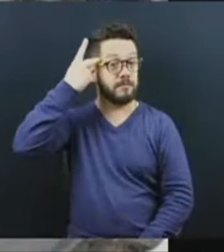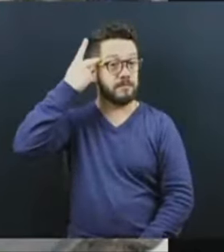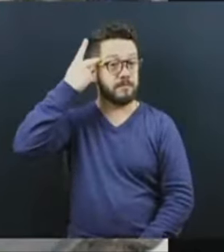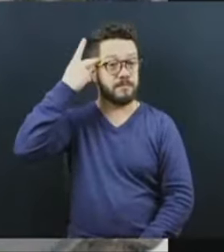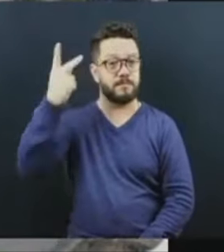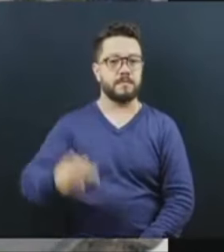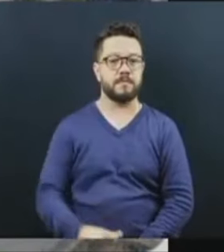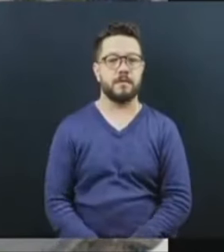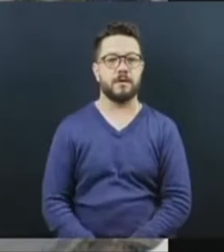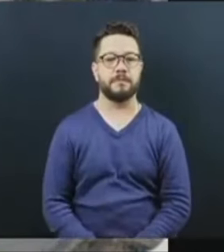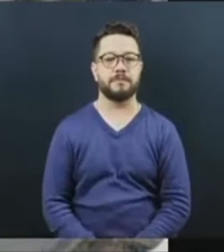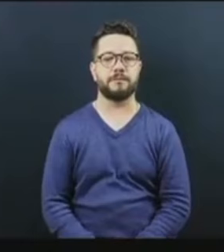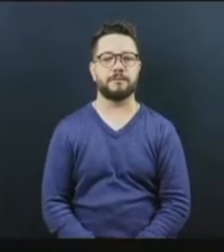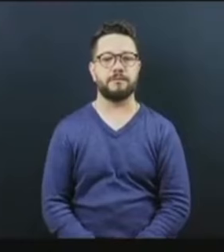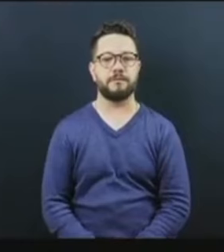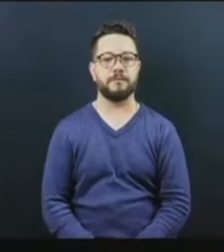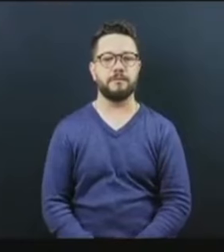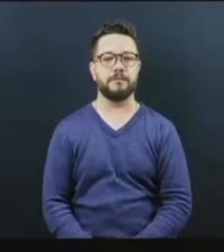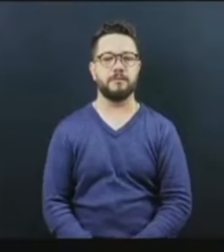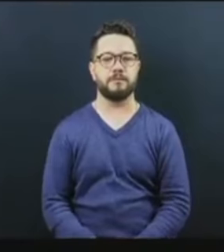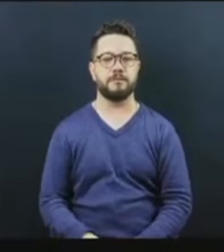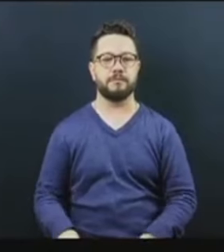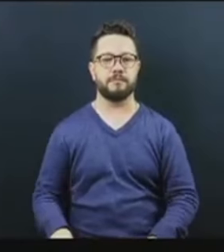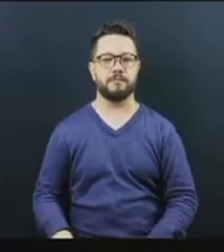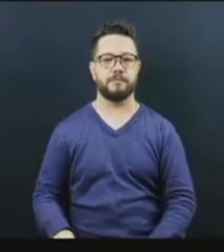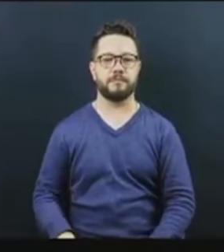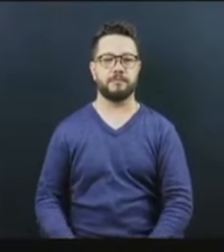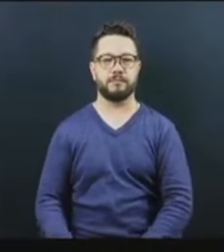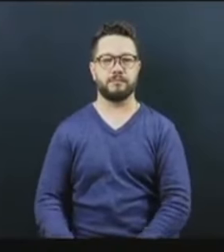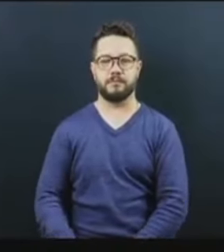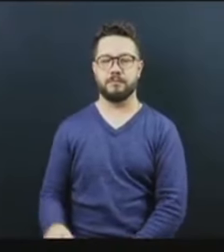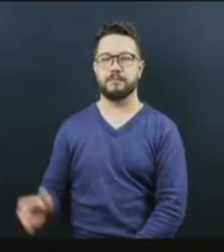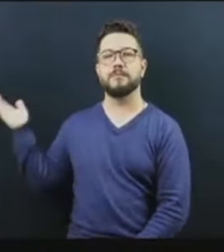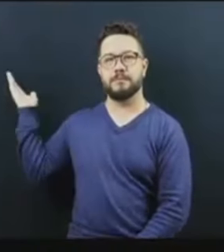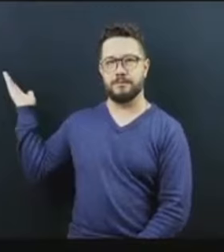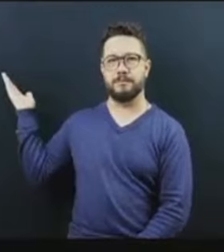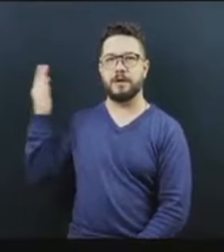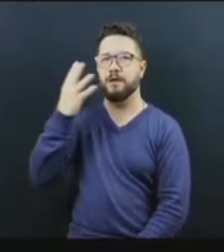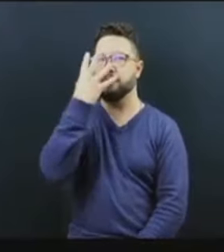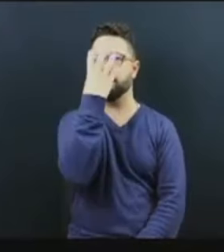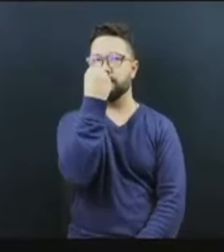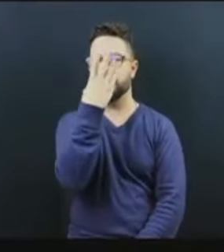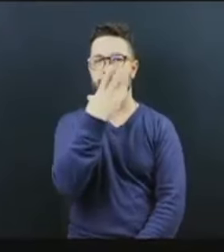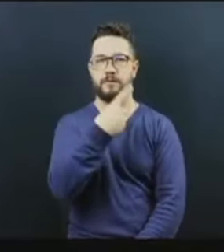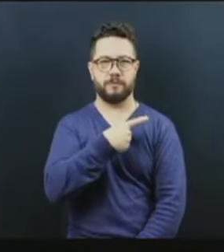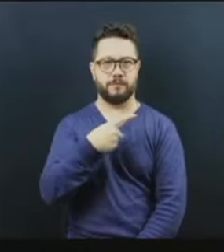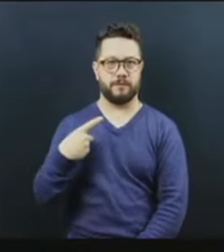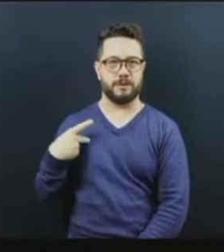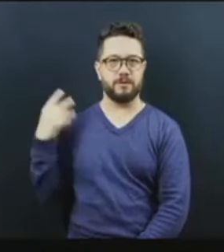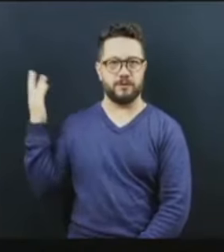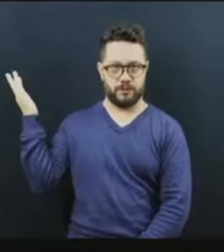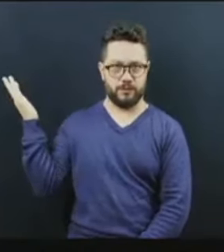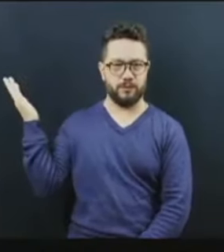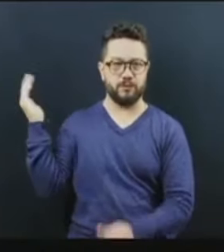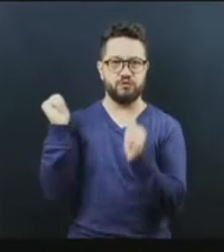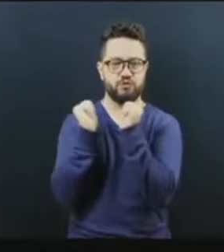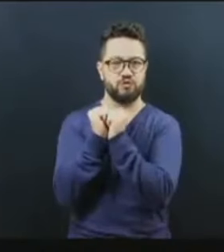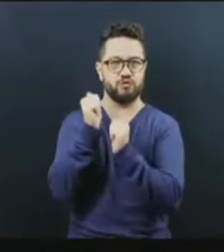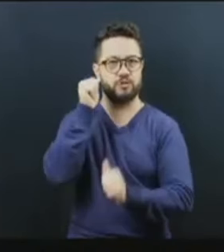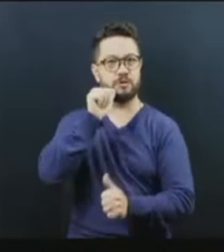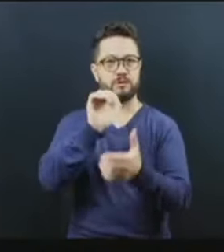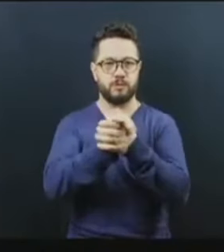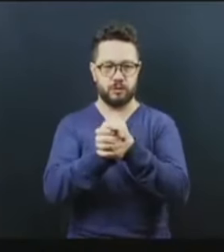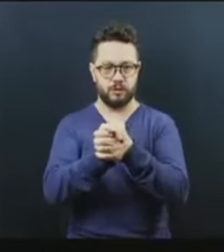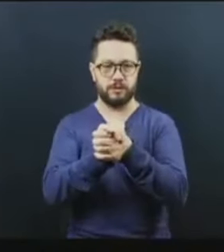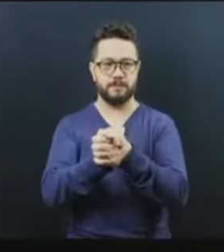igreja que muito contribuiu. E aqui está uma foto do saudoso missionário com a sua esposa, Ereni de